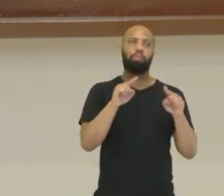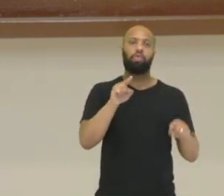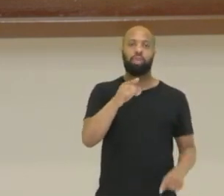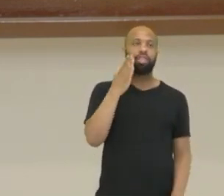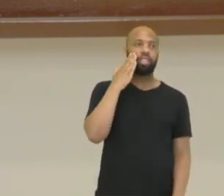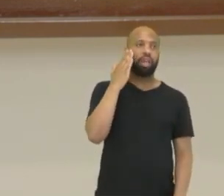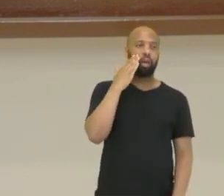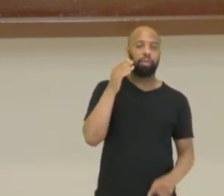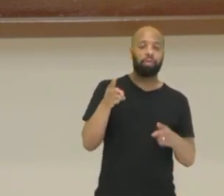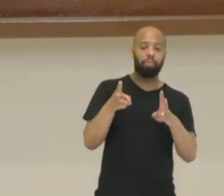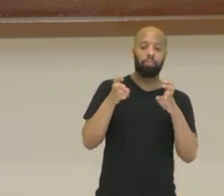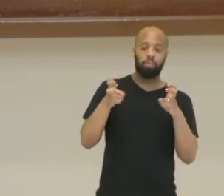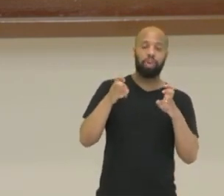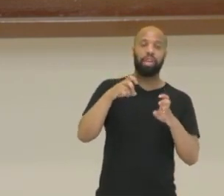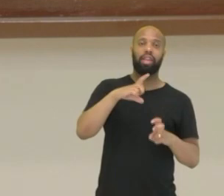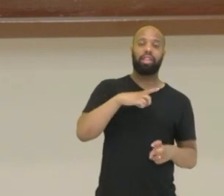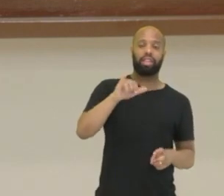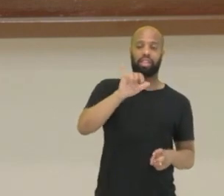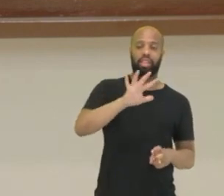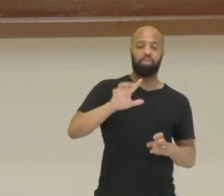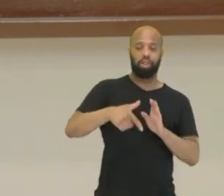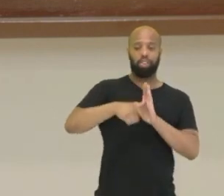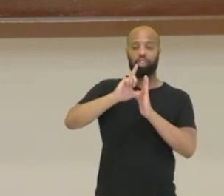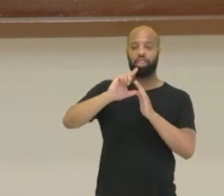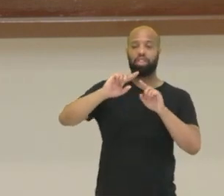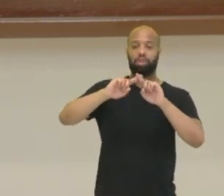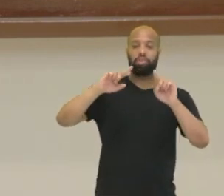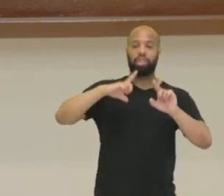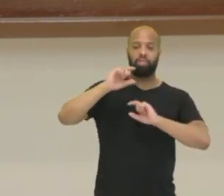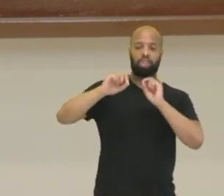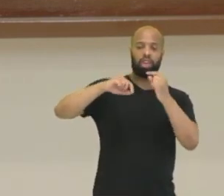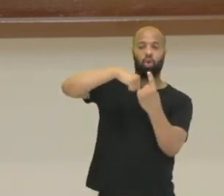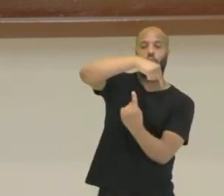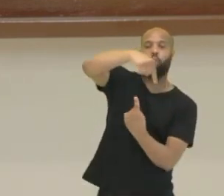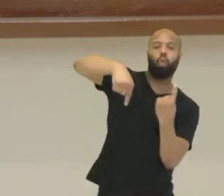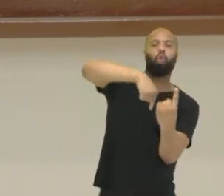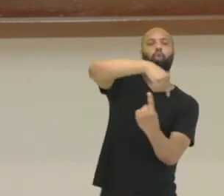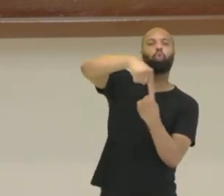saber reconhecer que a figura estava de um jeito e de alguma maneira ela foi rodada para estar formada